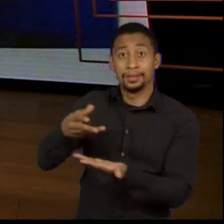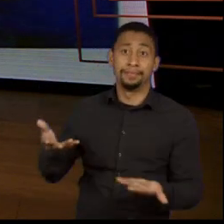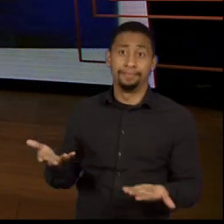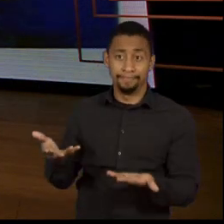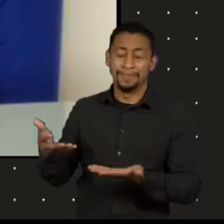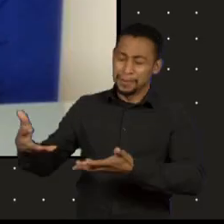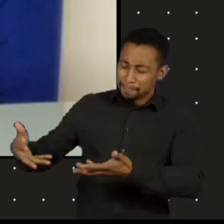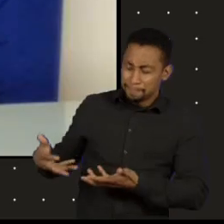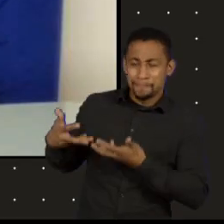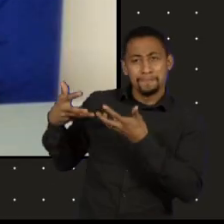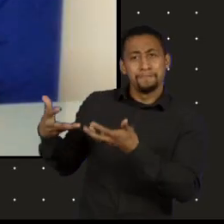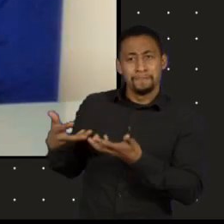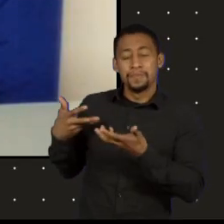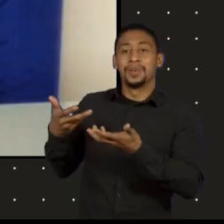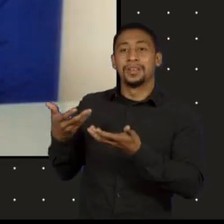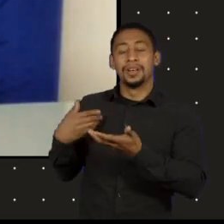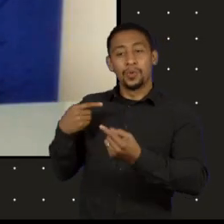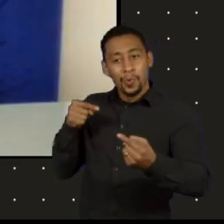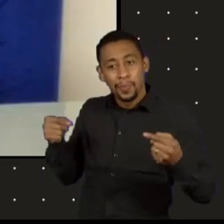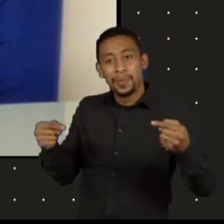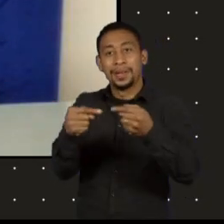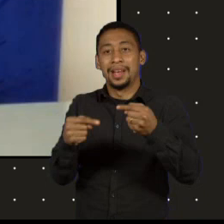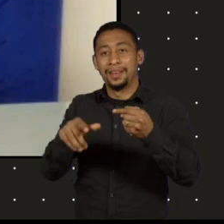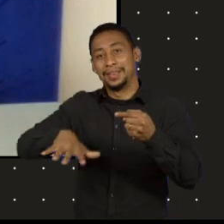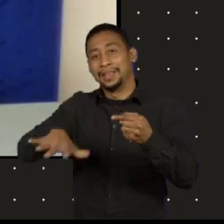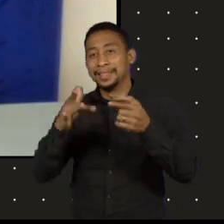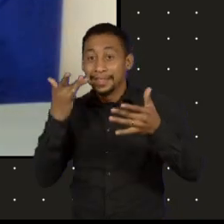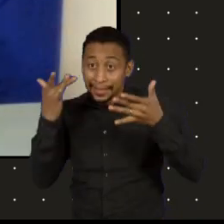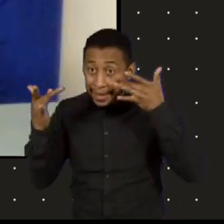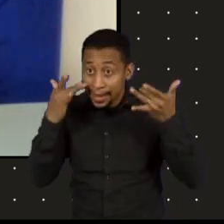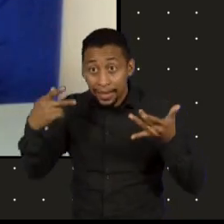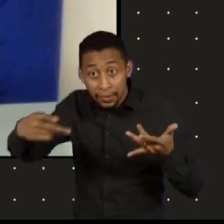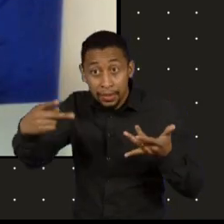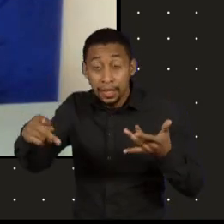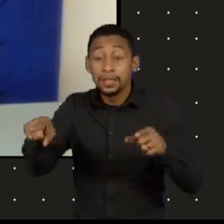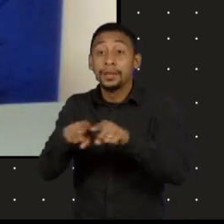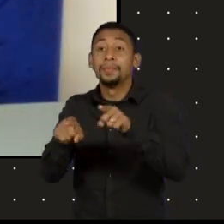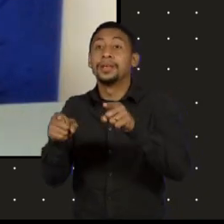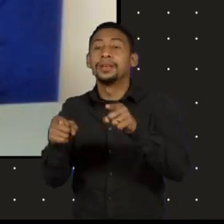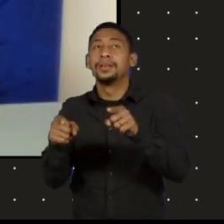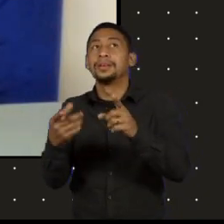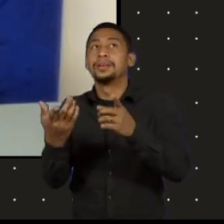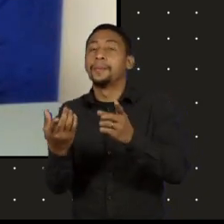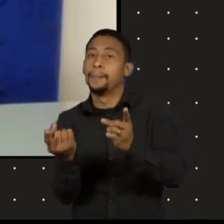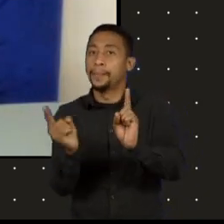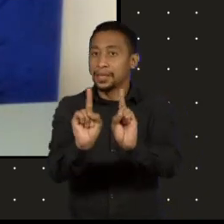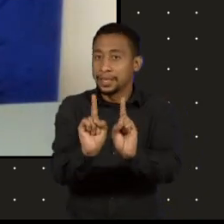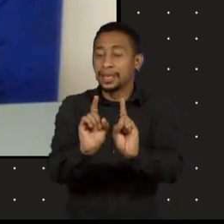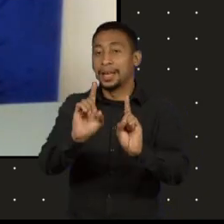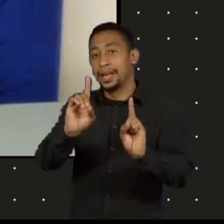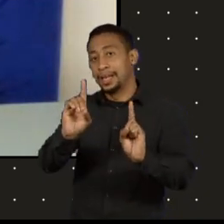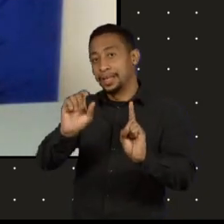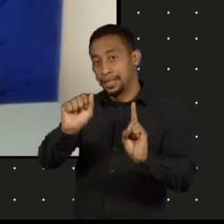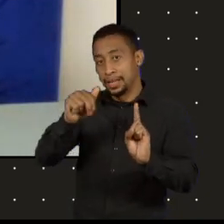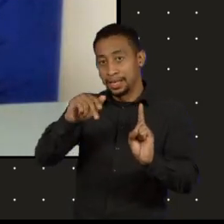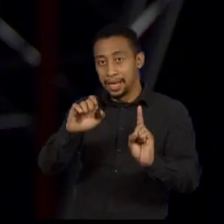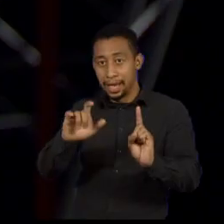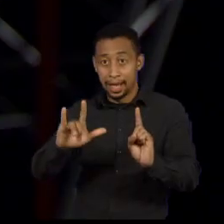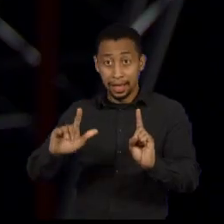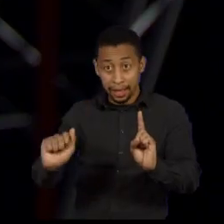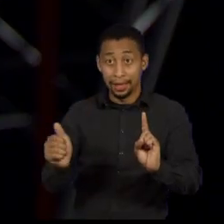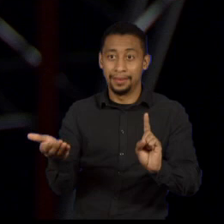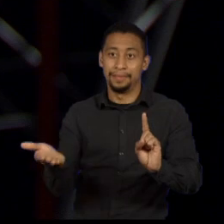isso servia ao teatro dele, né, e sobretudo em parceria com Daniela Thomas. Então, eu acho que, sim, foi um